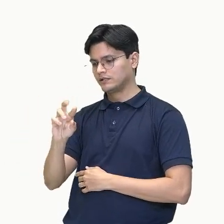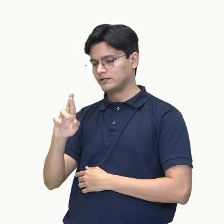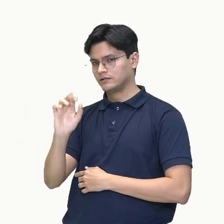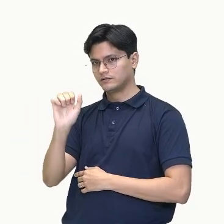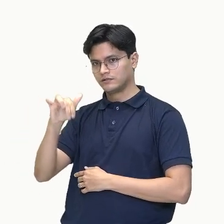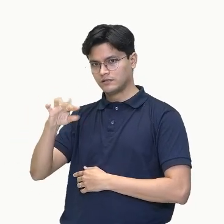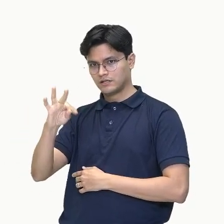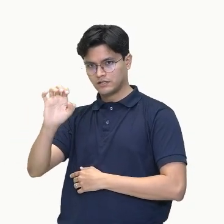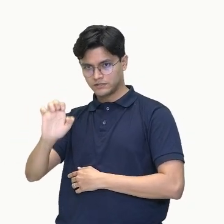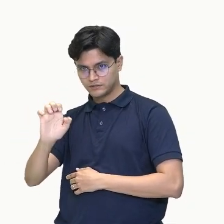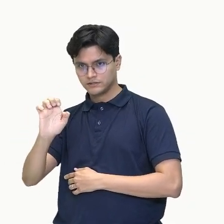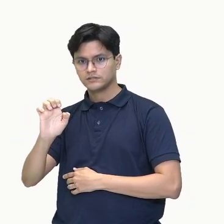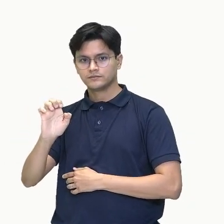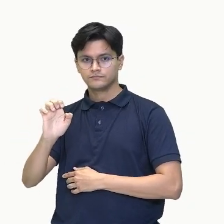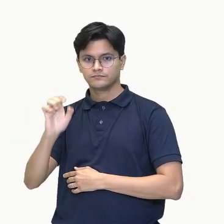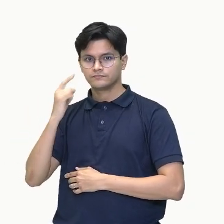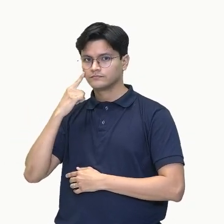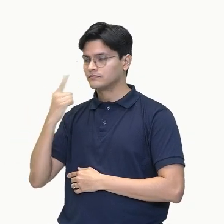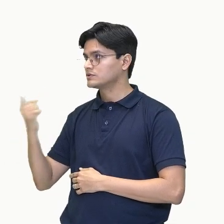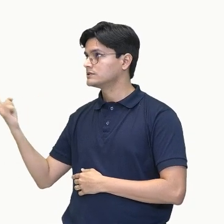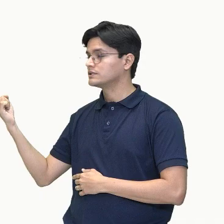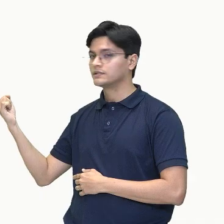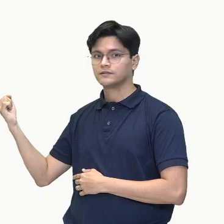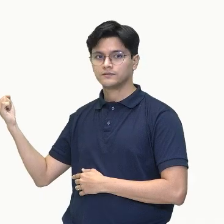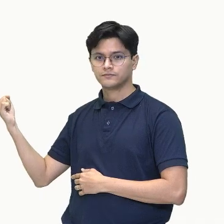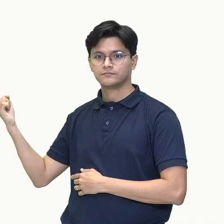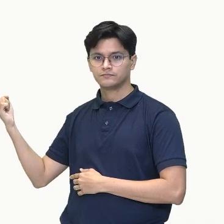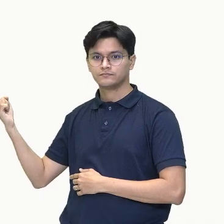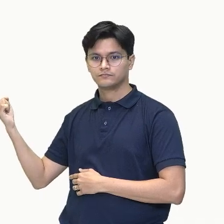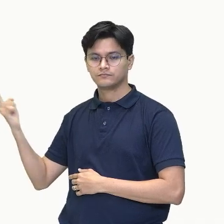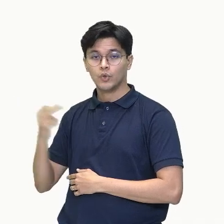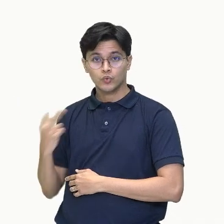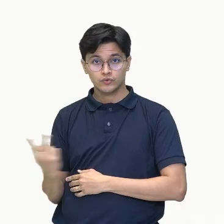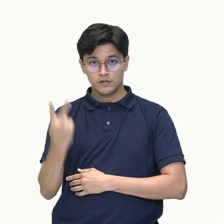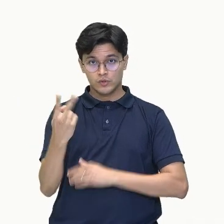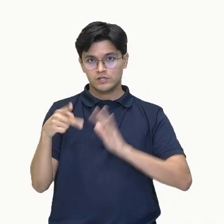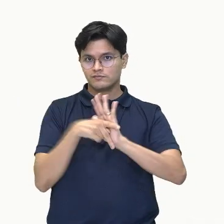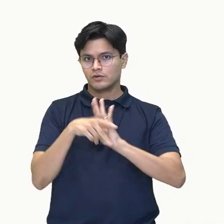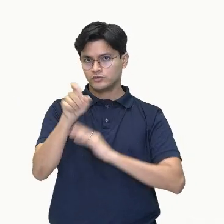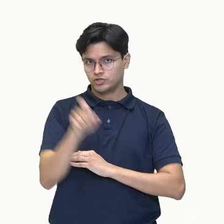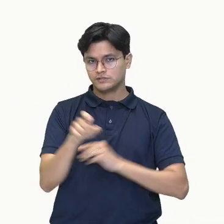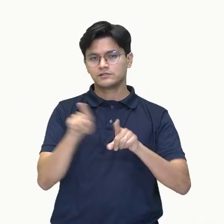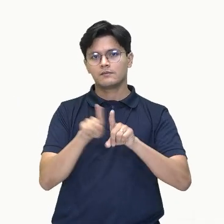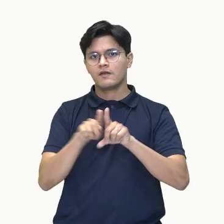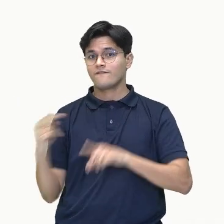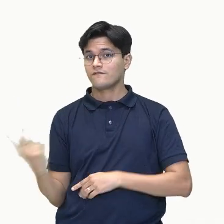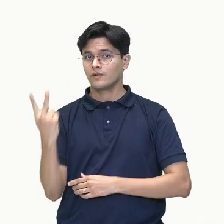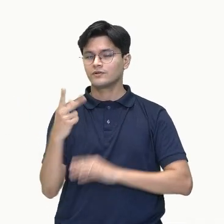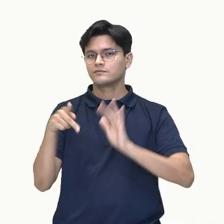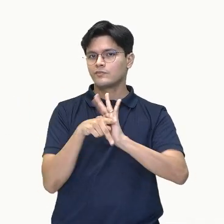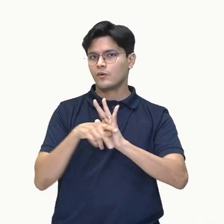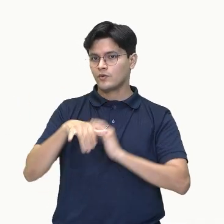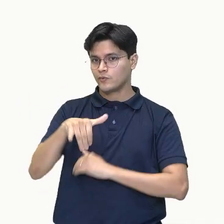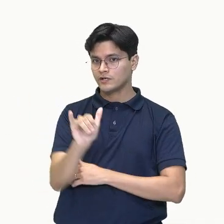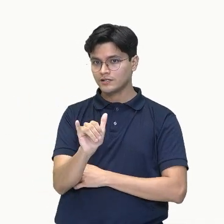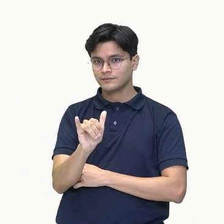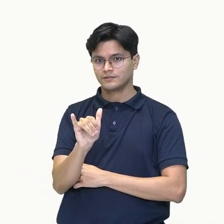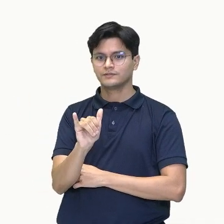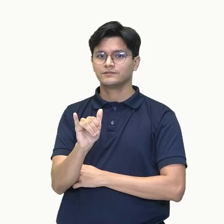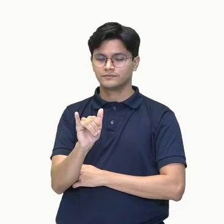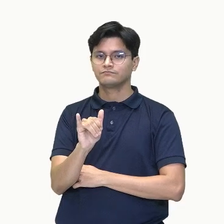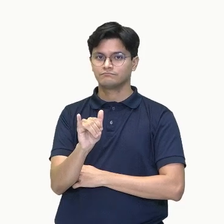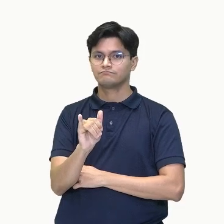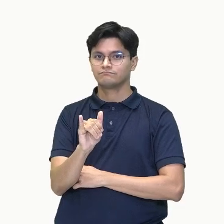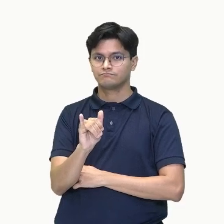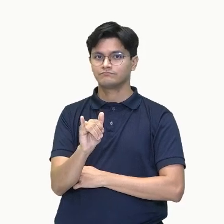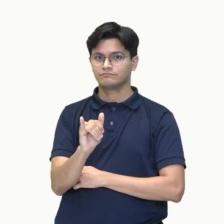até destacar para você, tanto os valores de x quanto os valores de y. Repara aqui, ó, tanto os